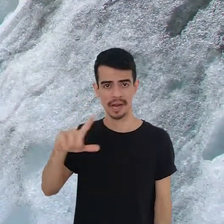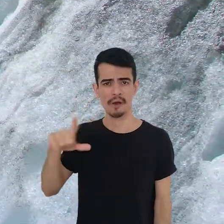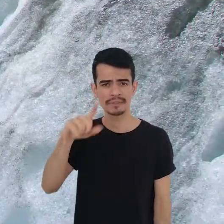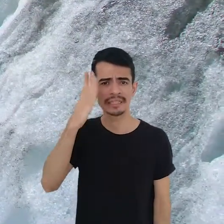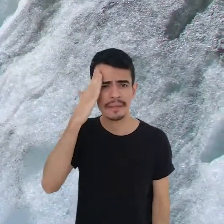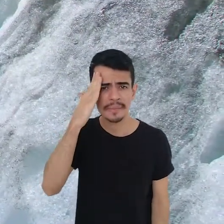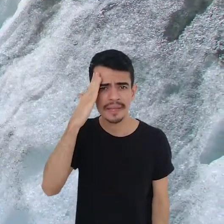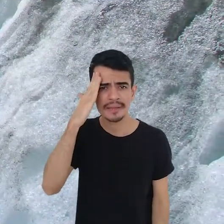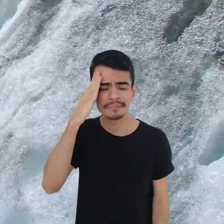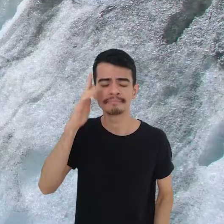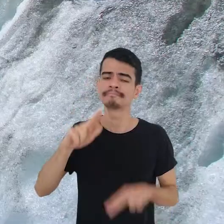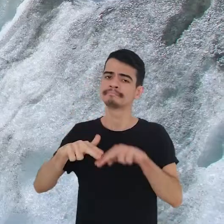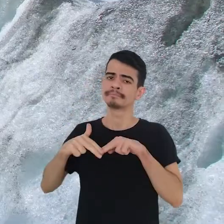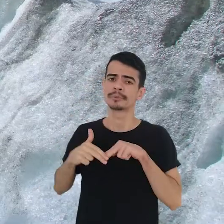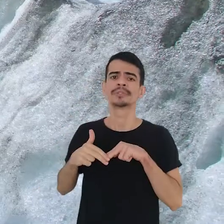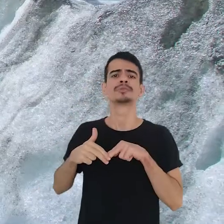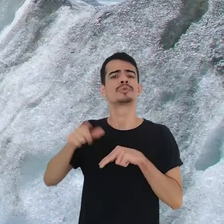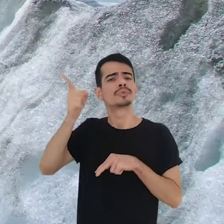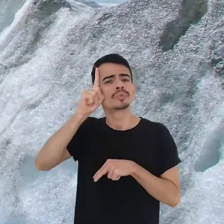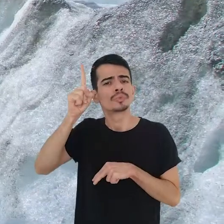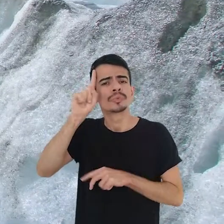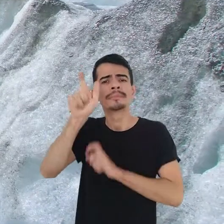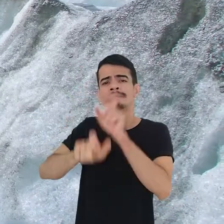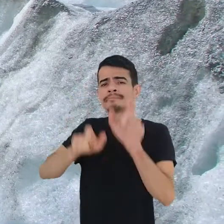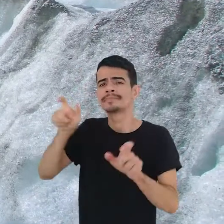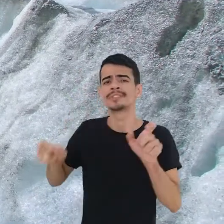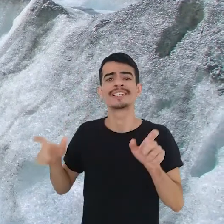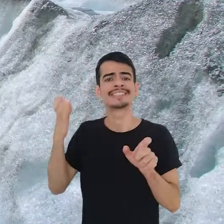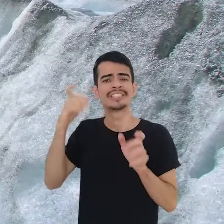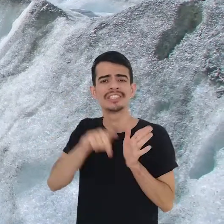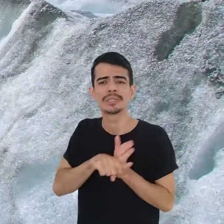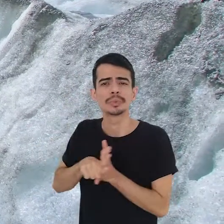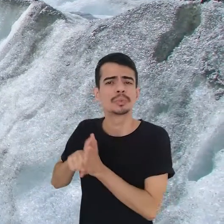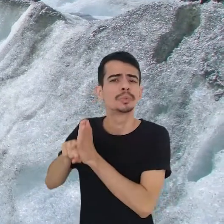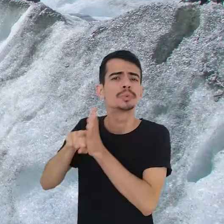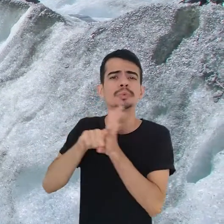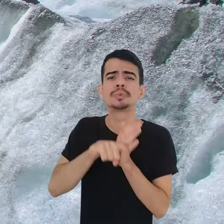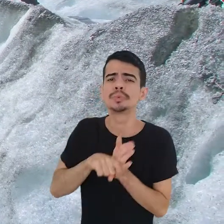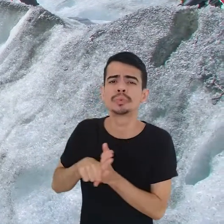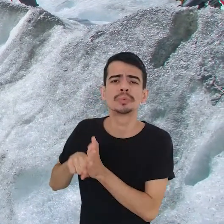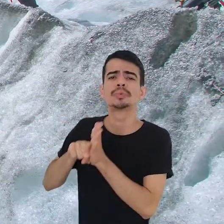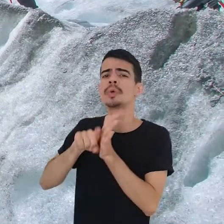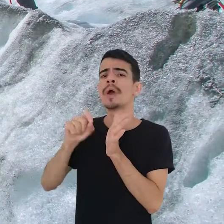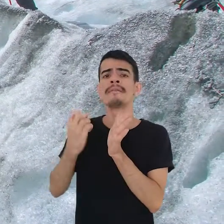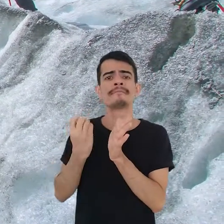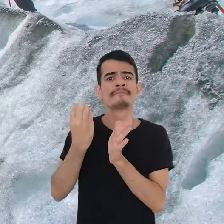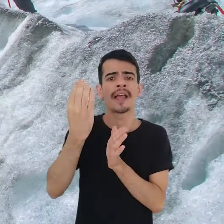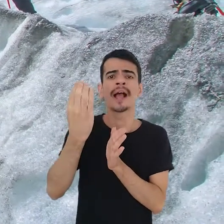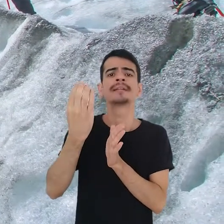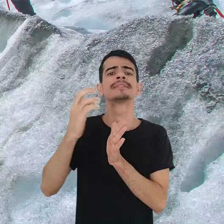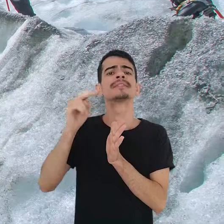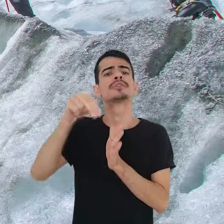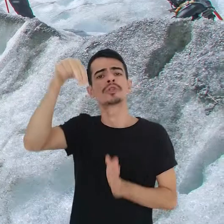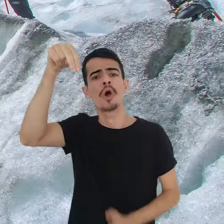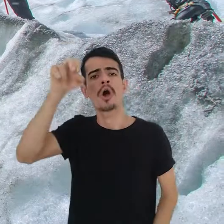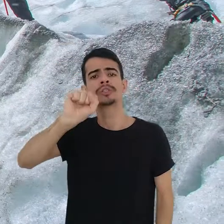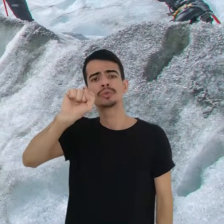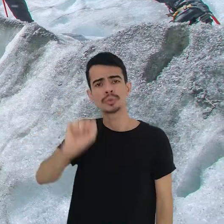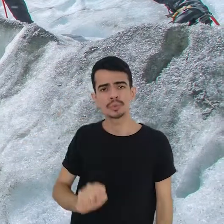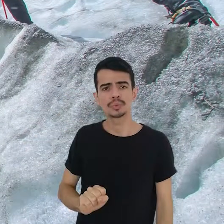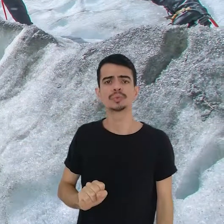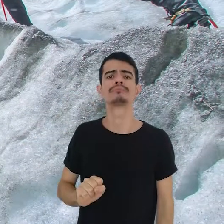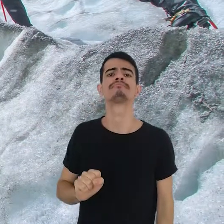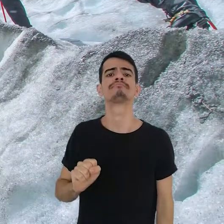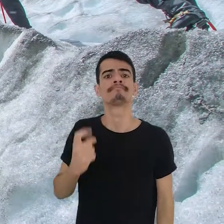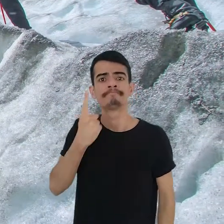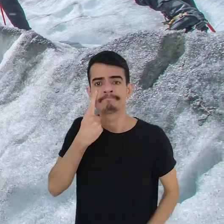do mundo inteiro se dedicam a intensas expedições nos polos sul e norte do planeta para estudar essas alterações